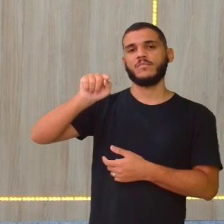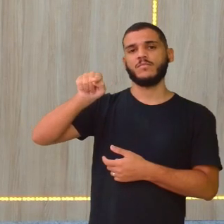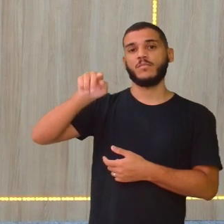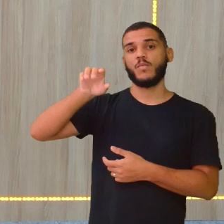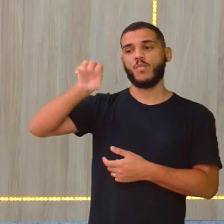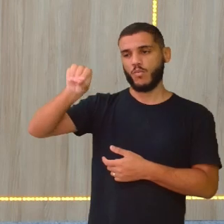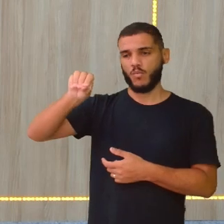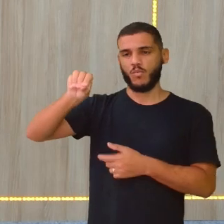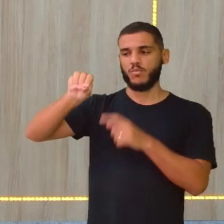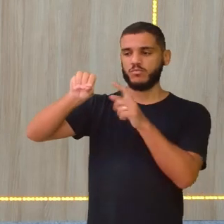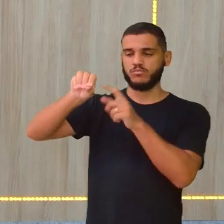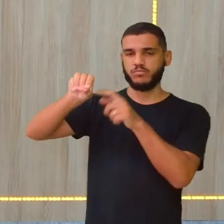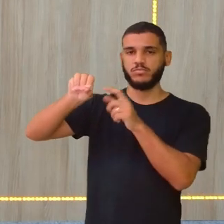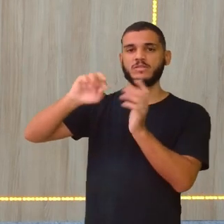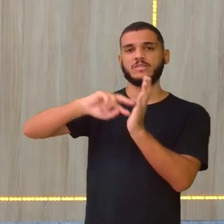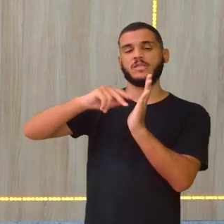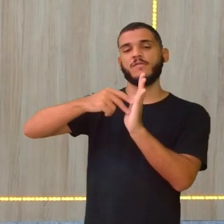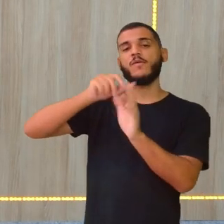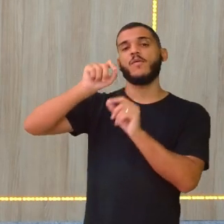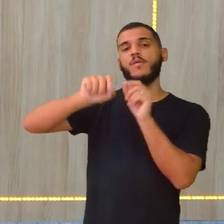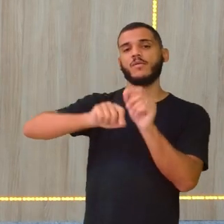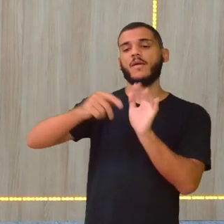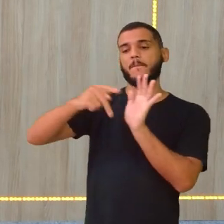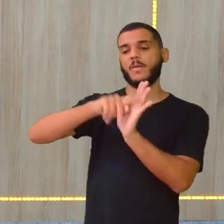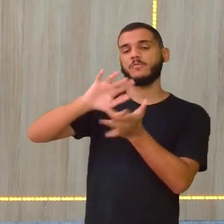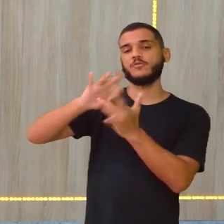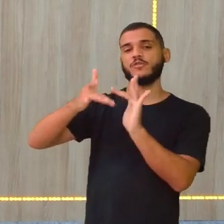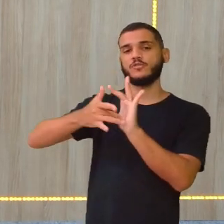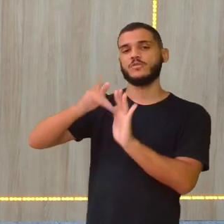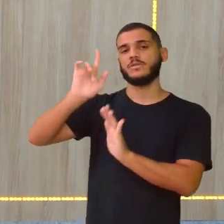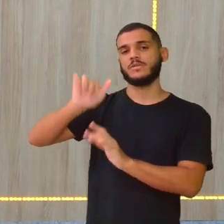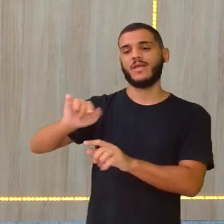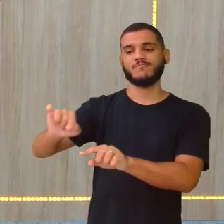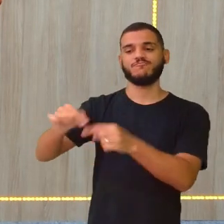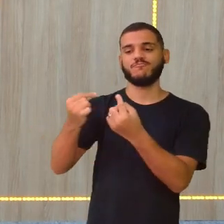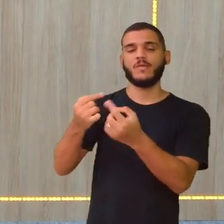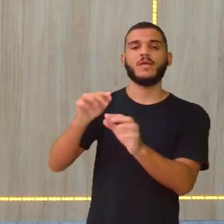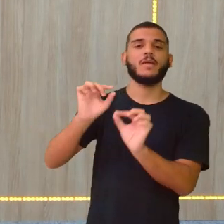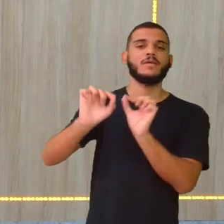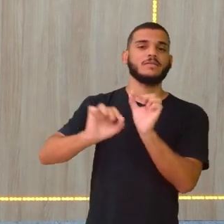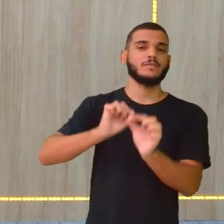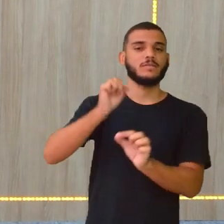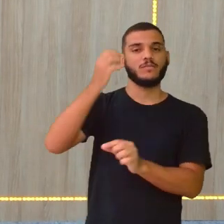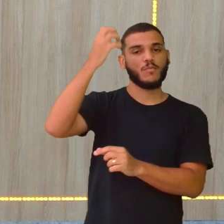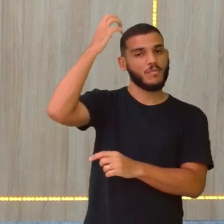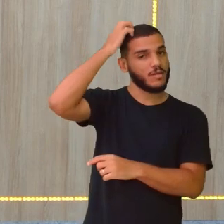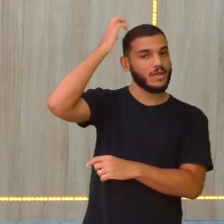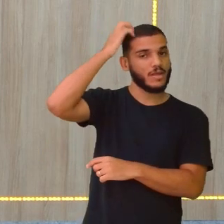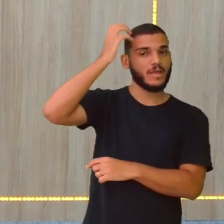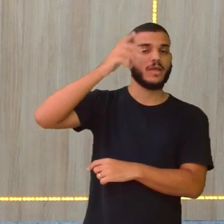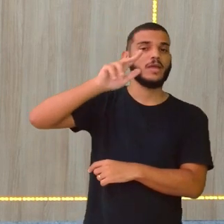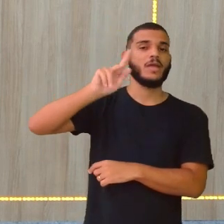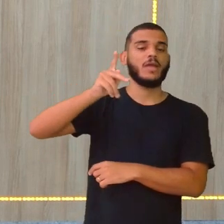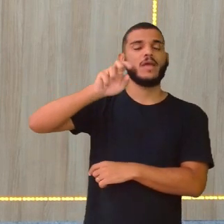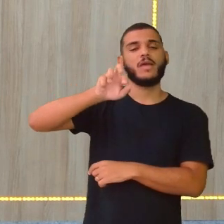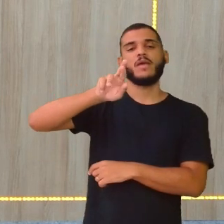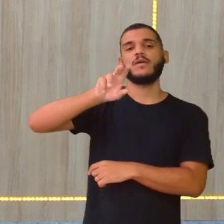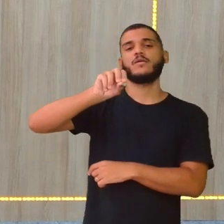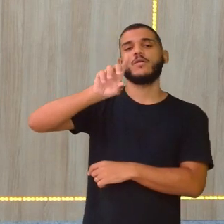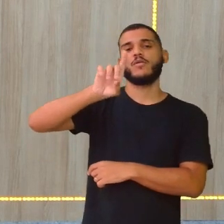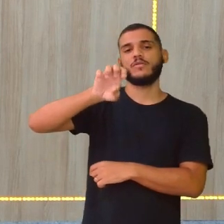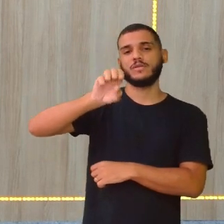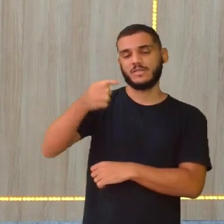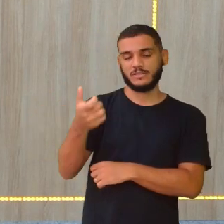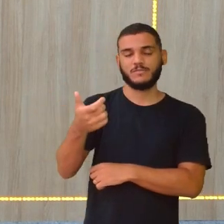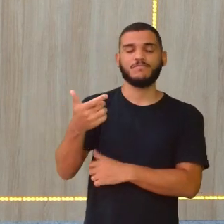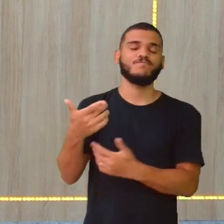ameaça. Então, Jesus era uma ameaça para o rei Herodes, que não era da linhagem de Davi, que ganhou,